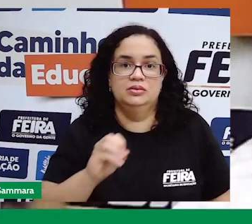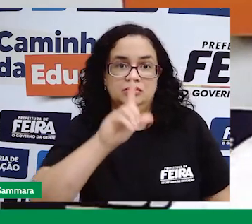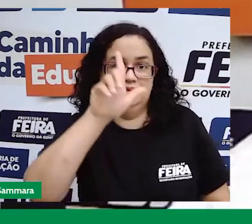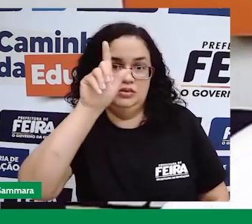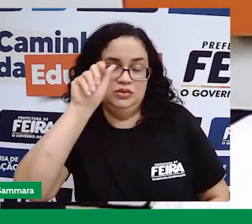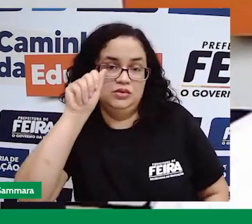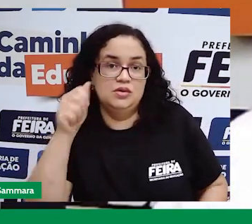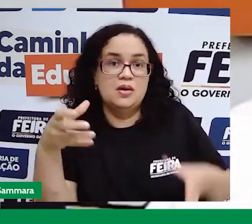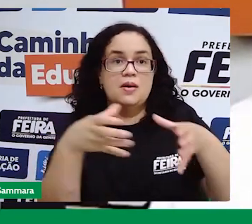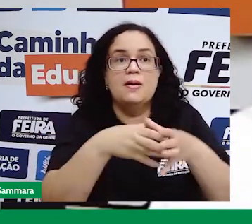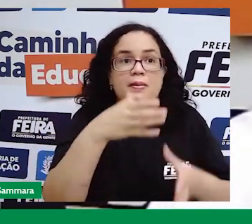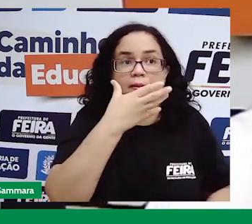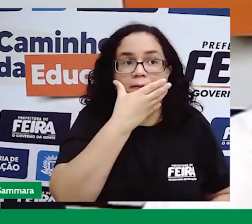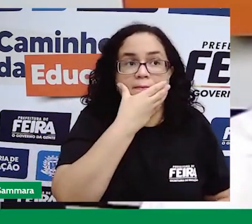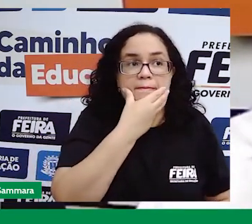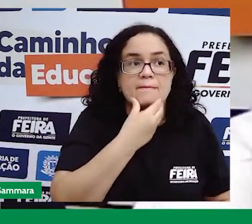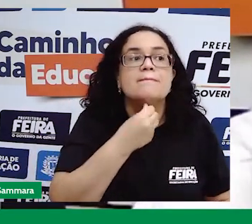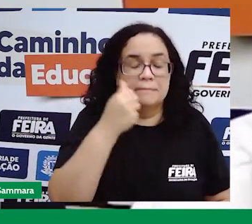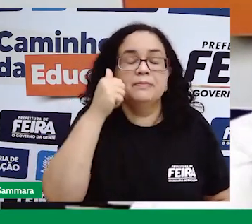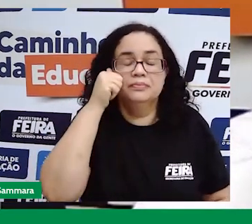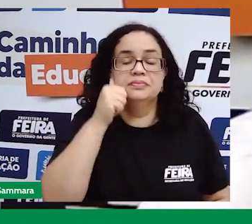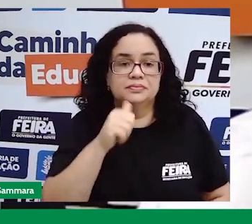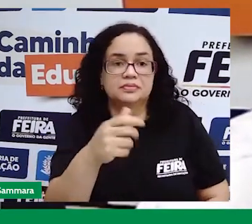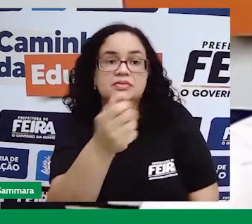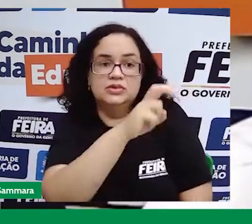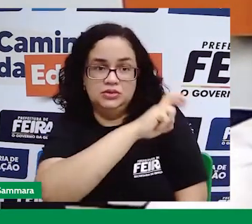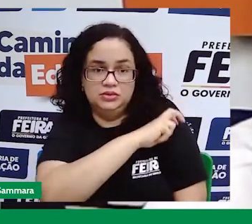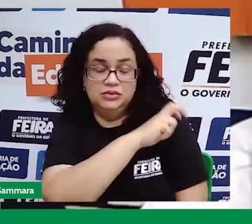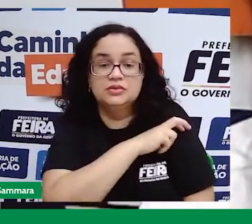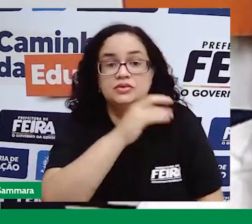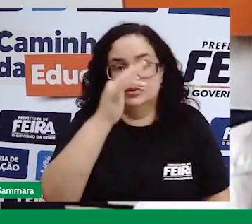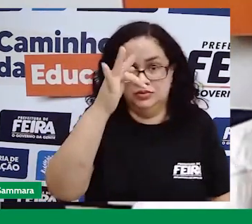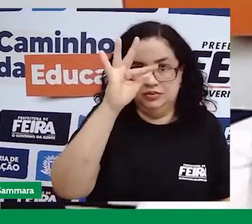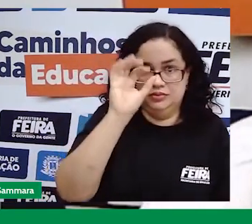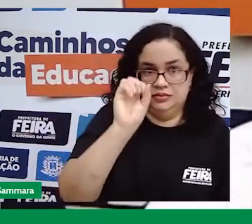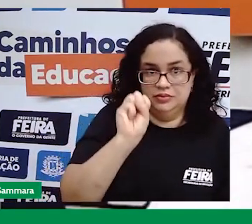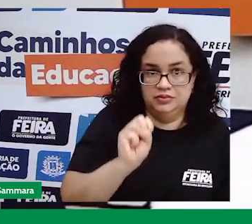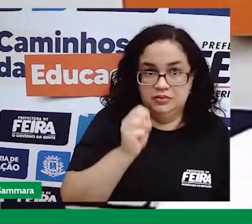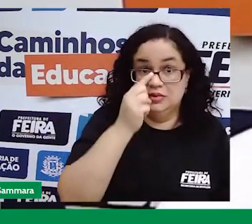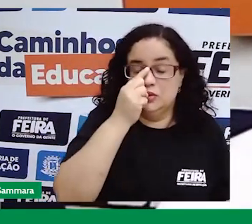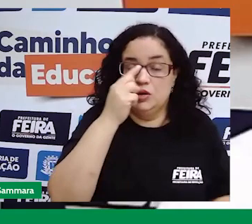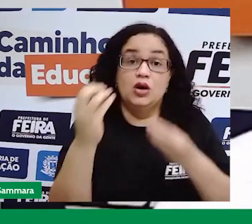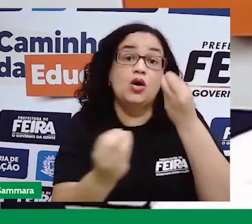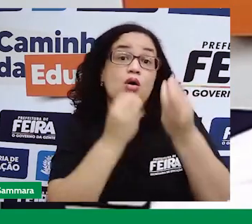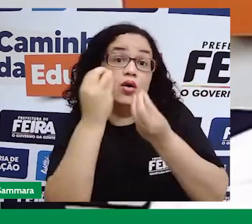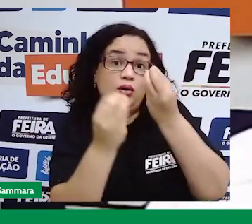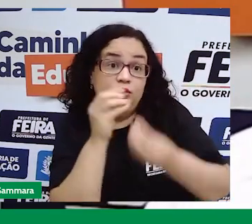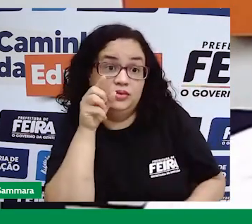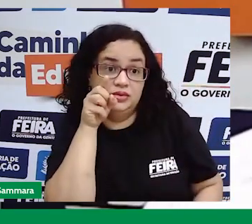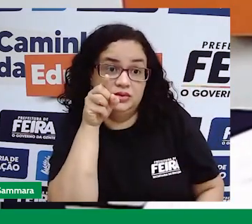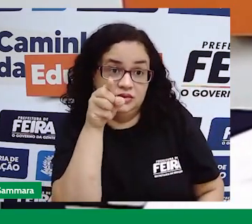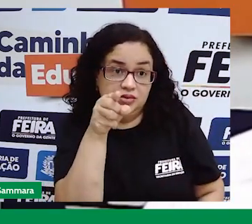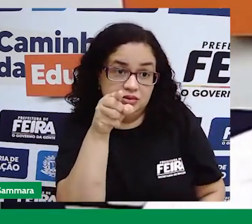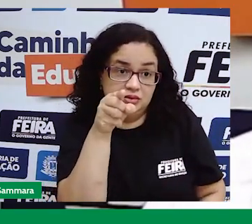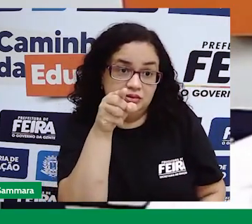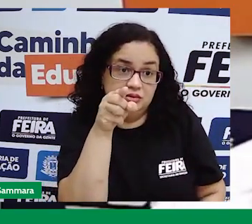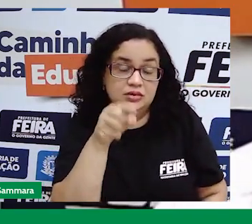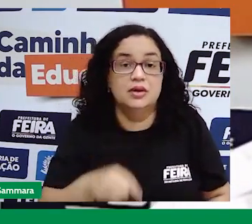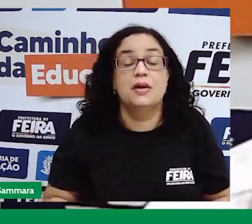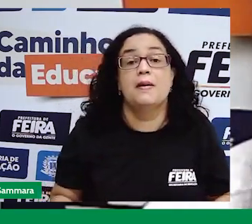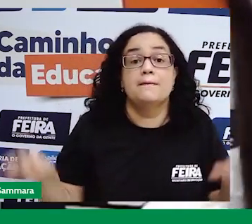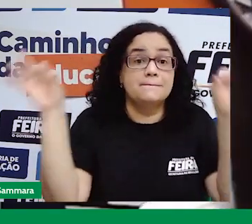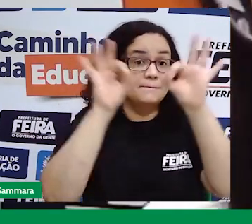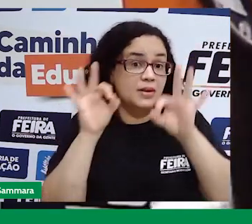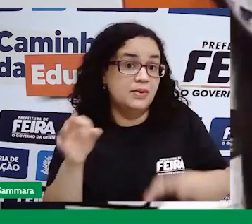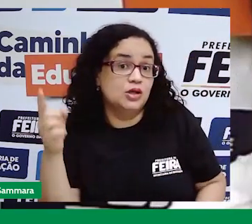Olá, meninos e meninas do 5º ano de Feira de Santana. Como é que vocês estão? E aí, preparem